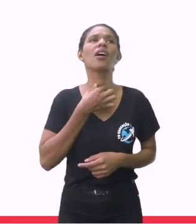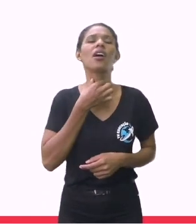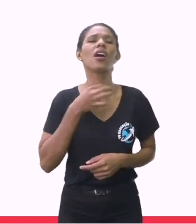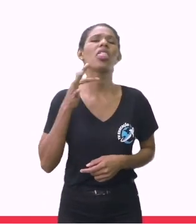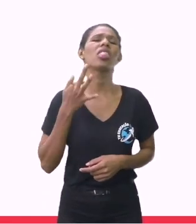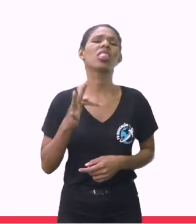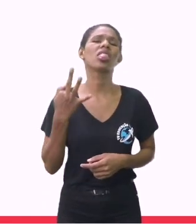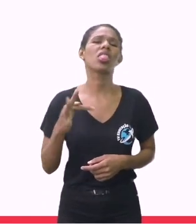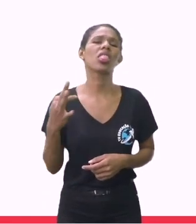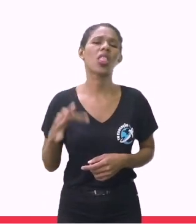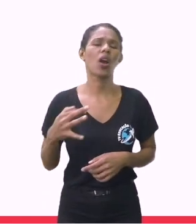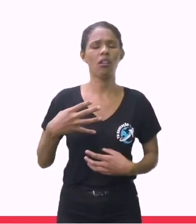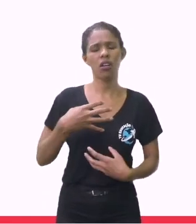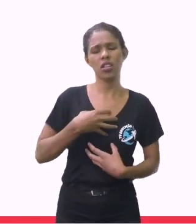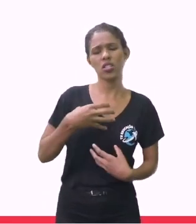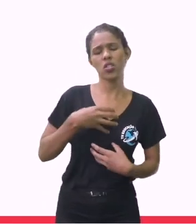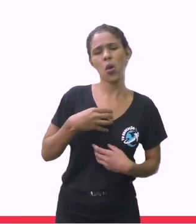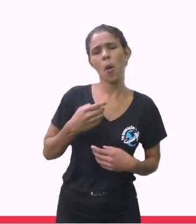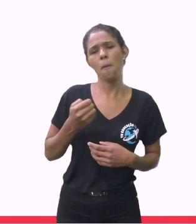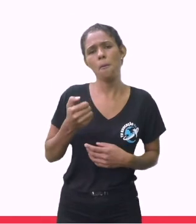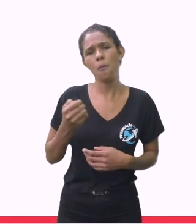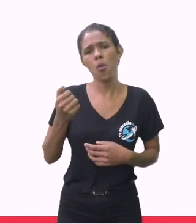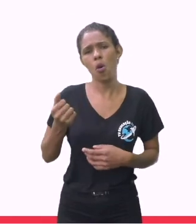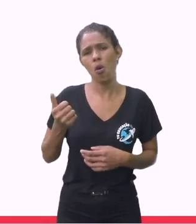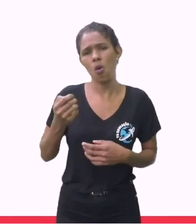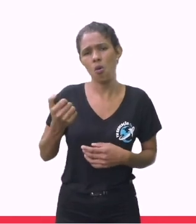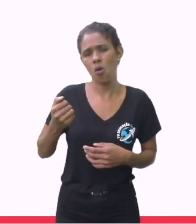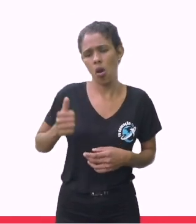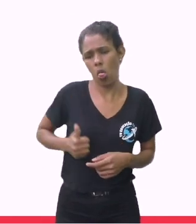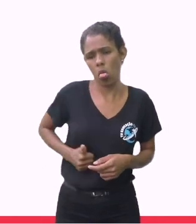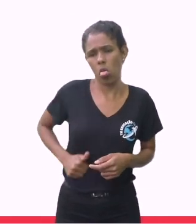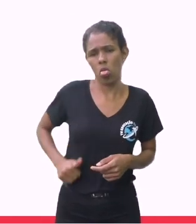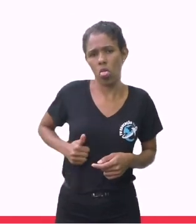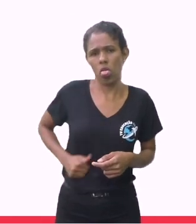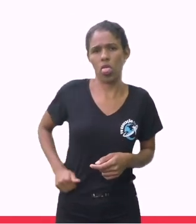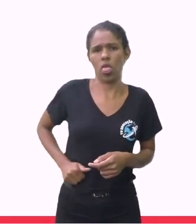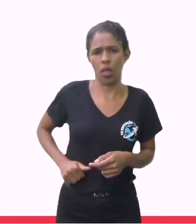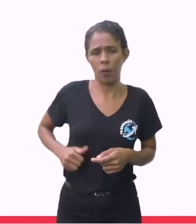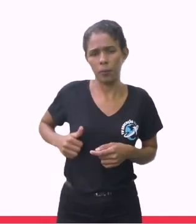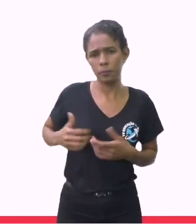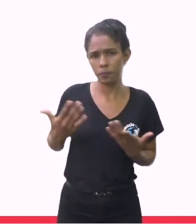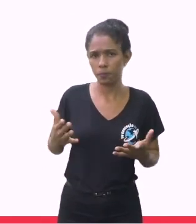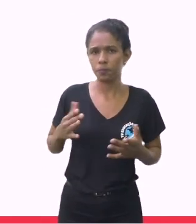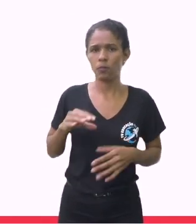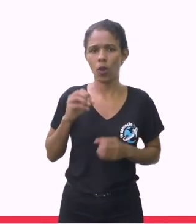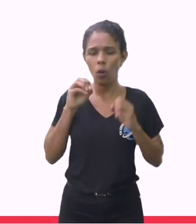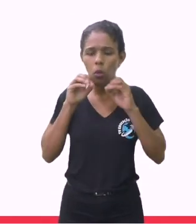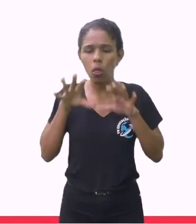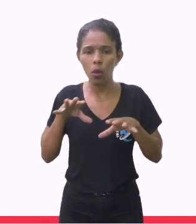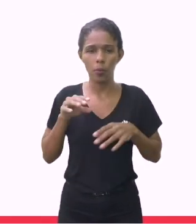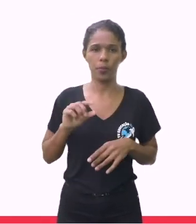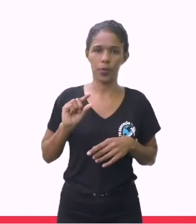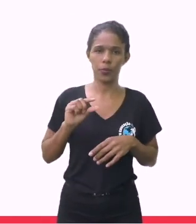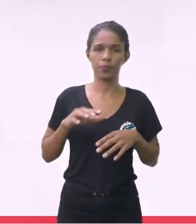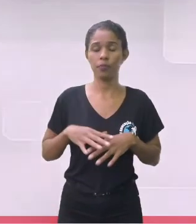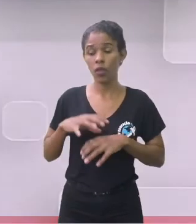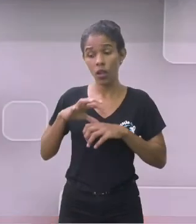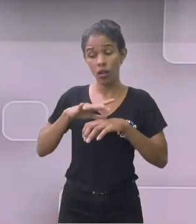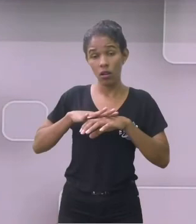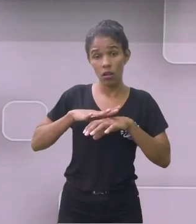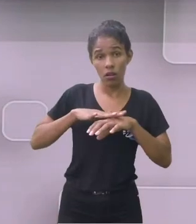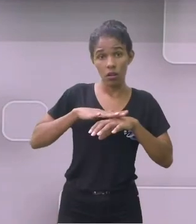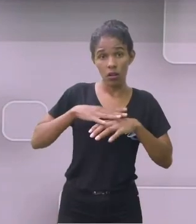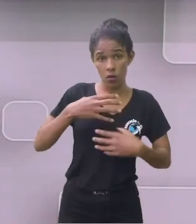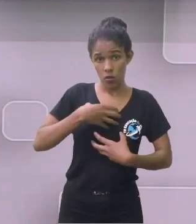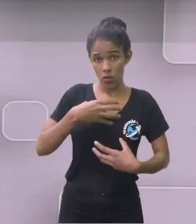menos específicos como dor de barriga, diarreia e vômitos. Os sintomas podem ocorrer com frequência diferente